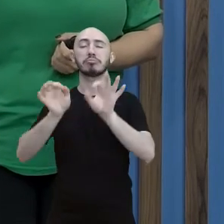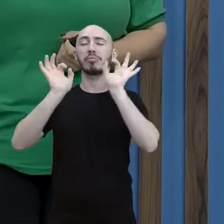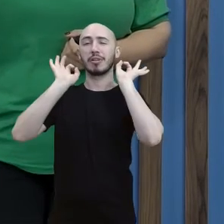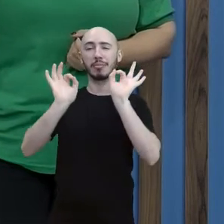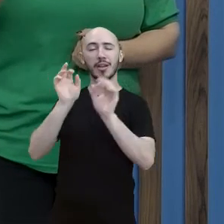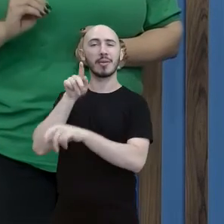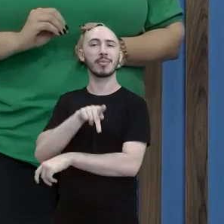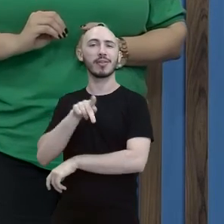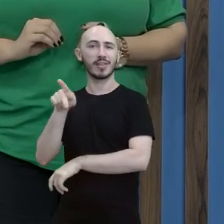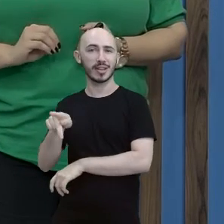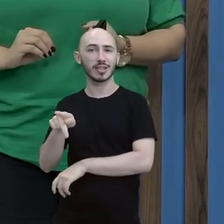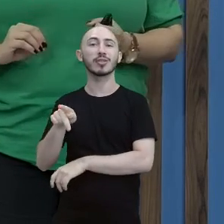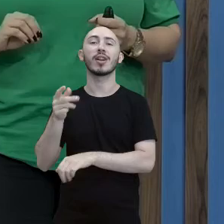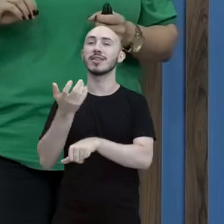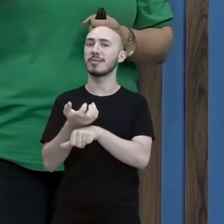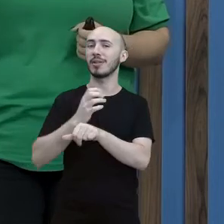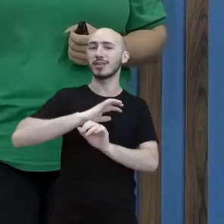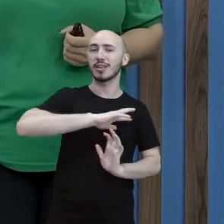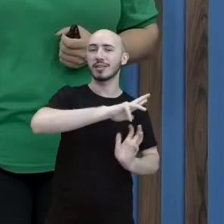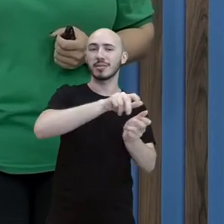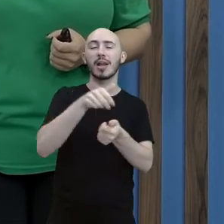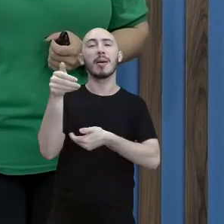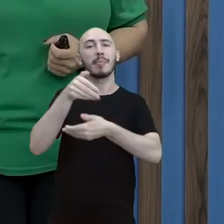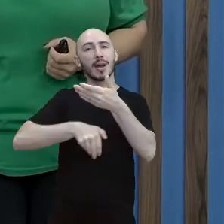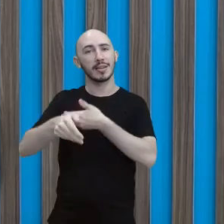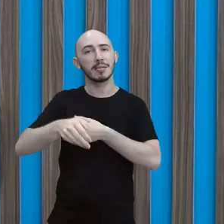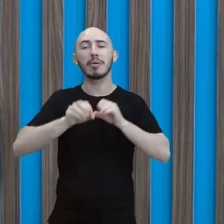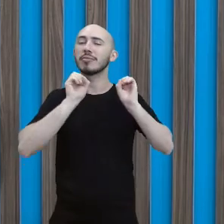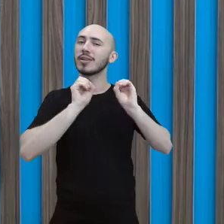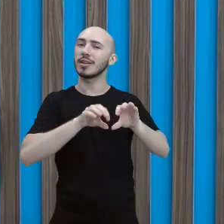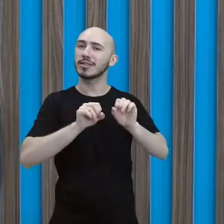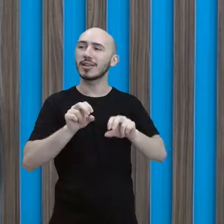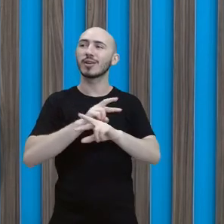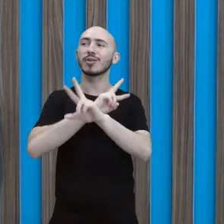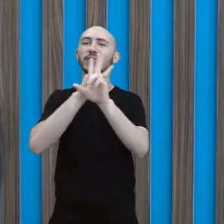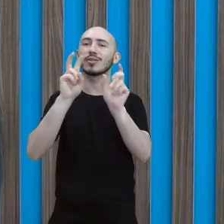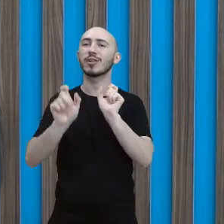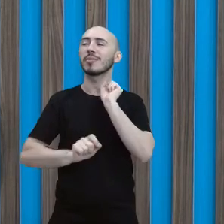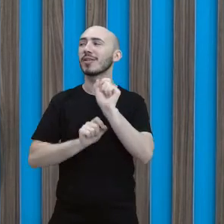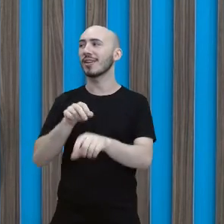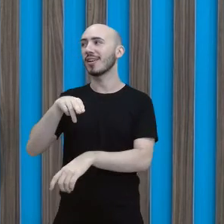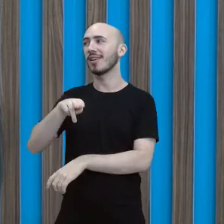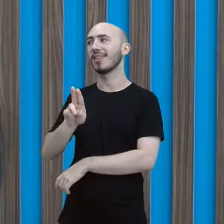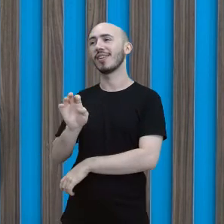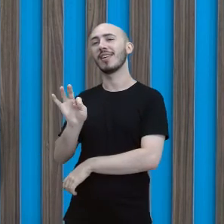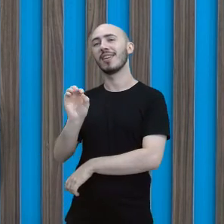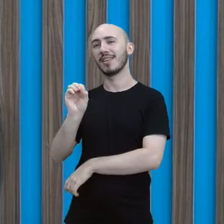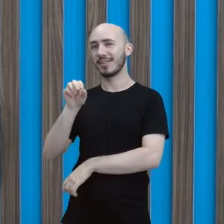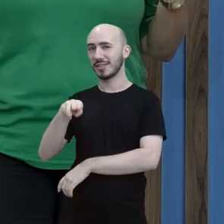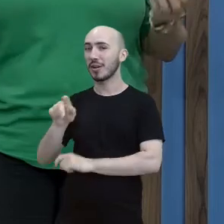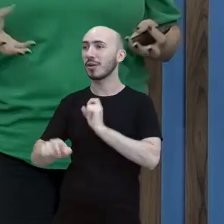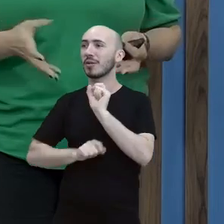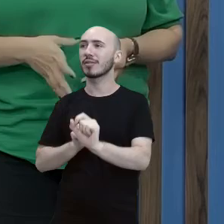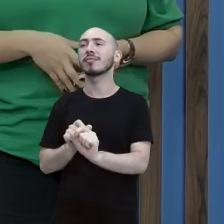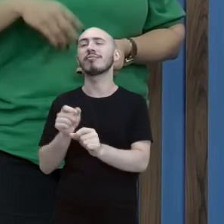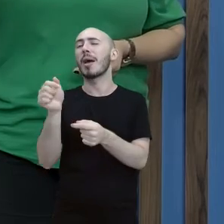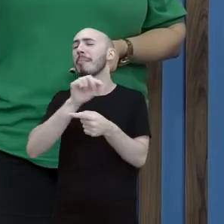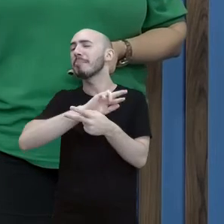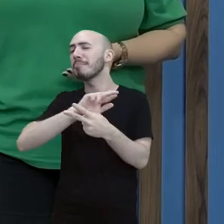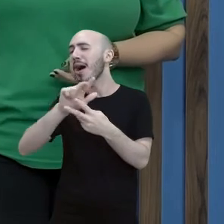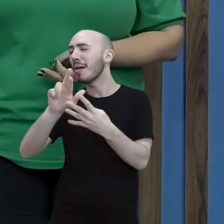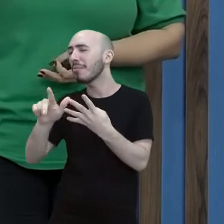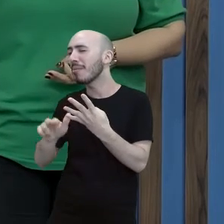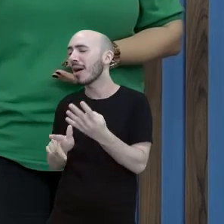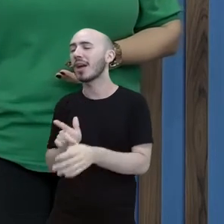nossa professora de sustentabilidade aqui, dando aula sobre o nêutron, né, gente? As partículas